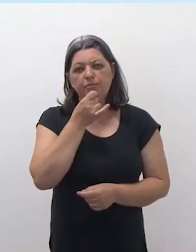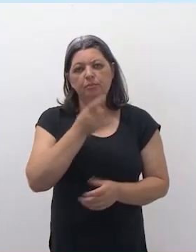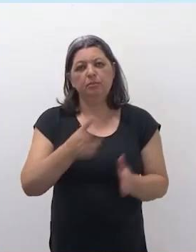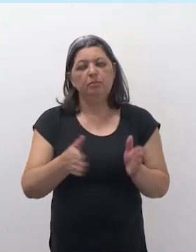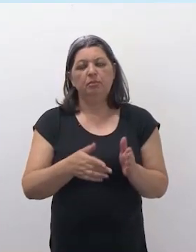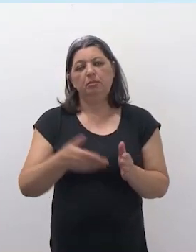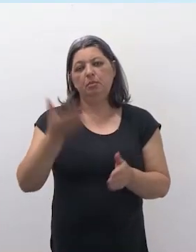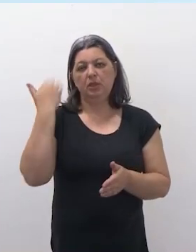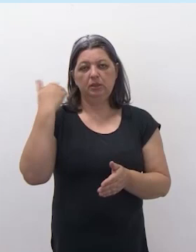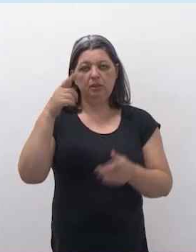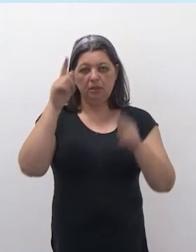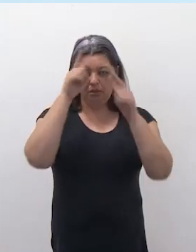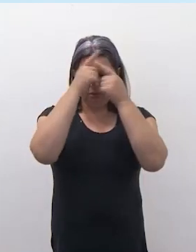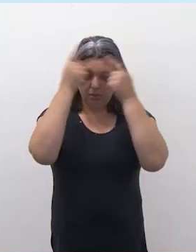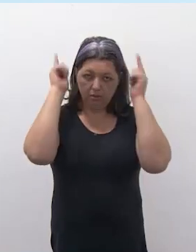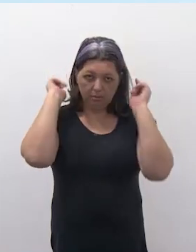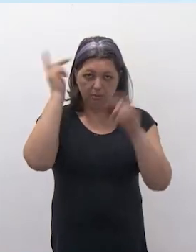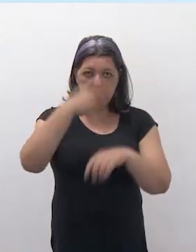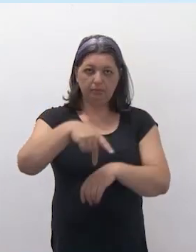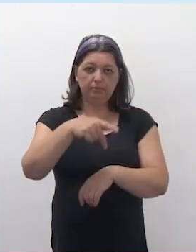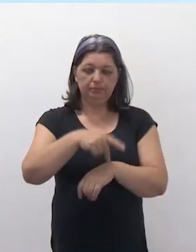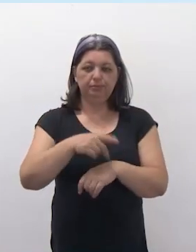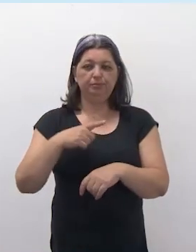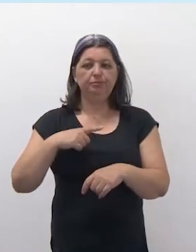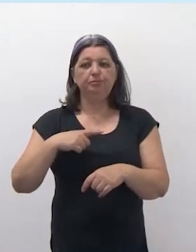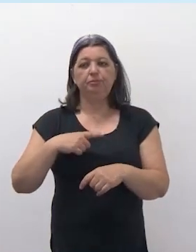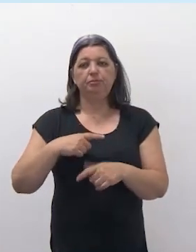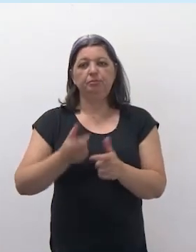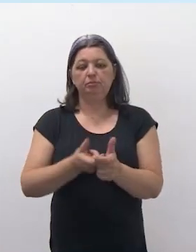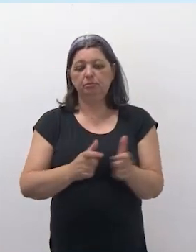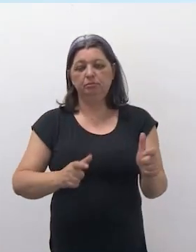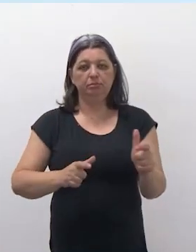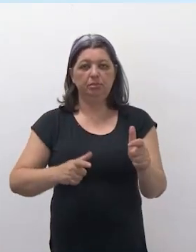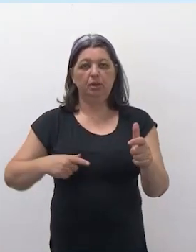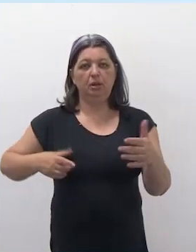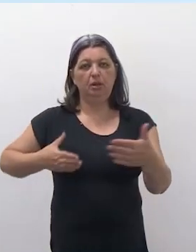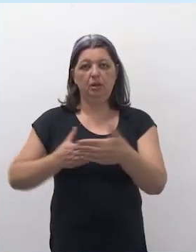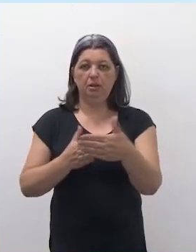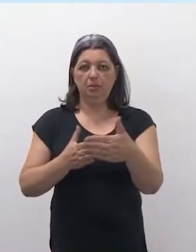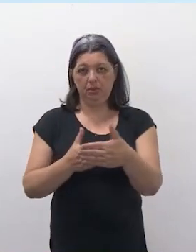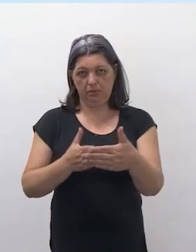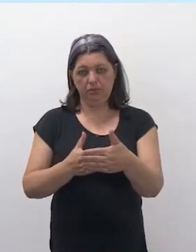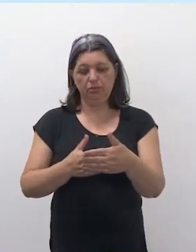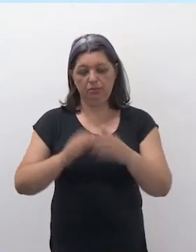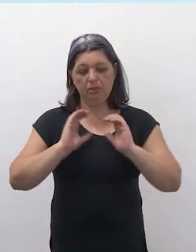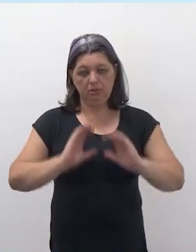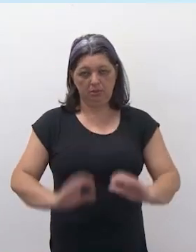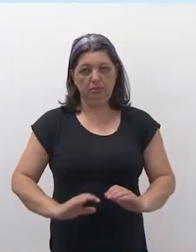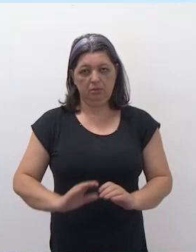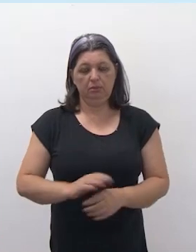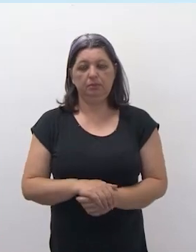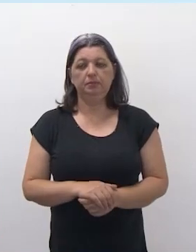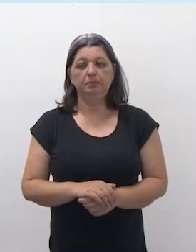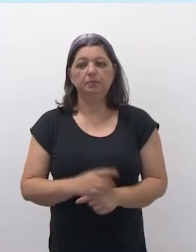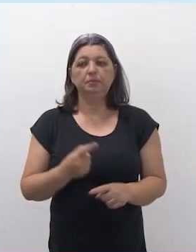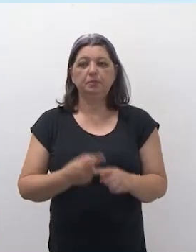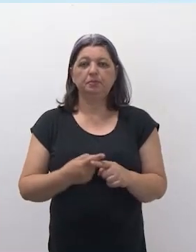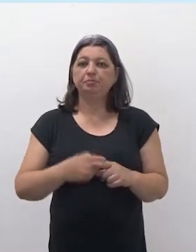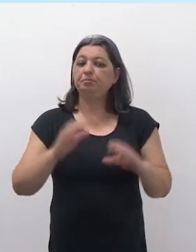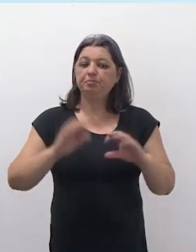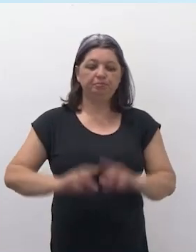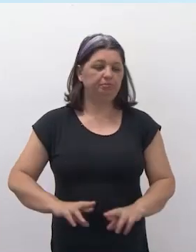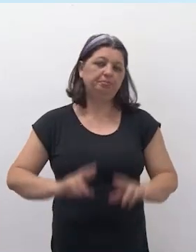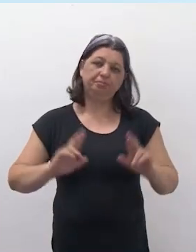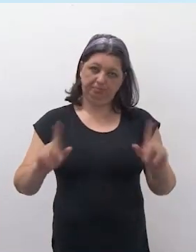Grécia, havia um número muito limitado de cidadãos. Então, a gente fala de cidadania na Grécia, mas a cidadania que existe hoje é